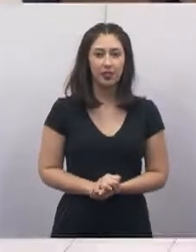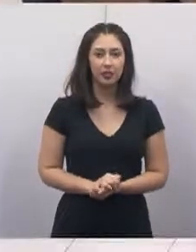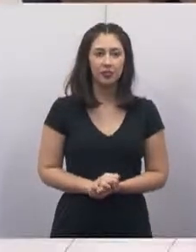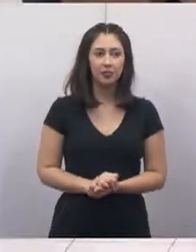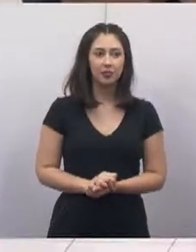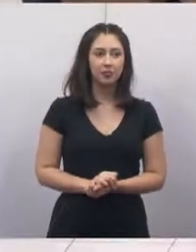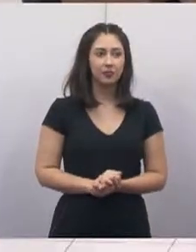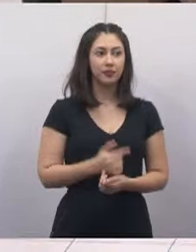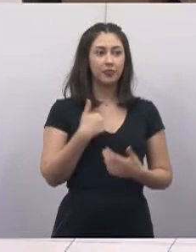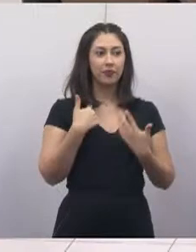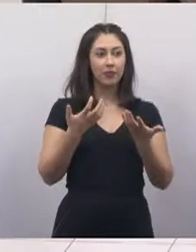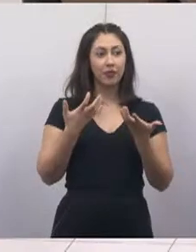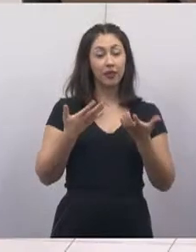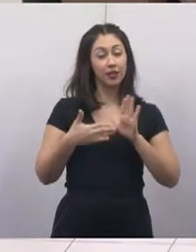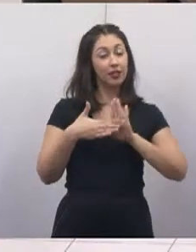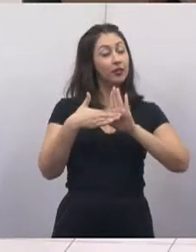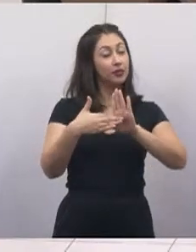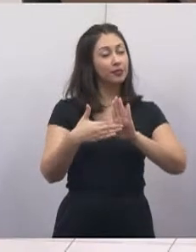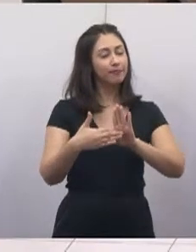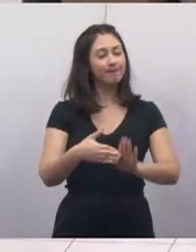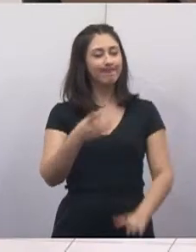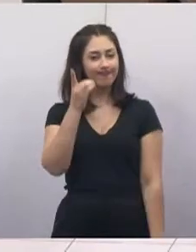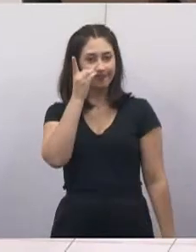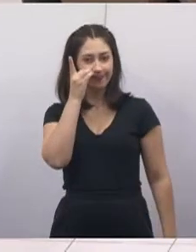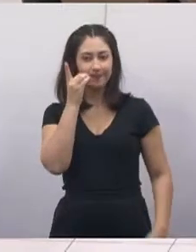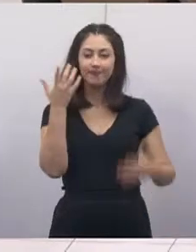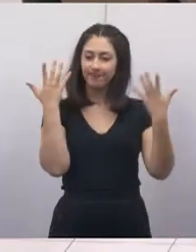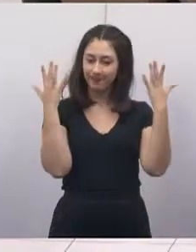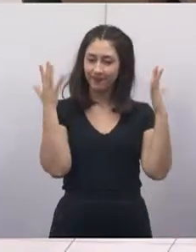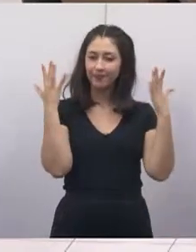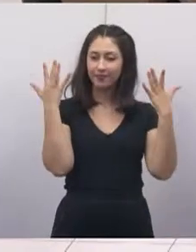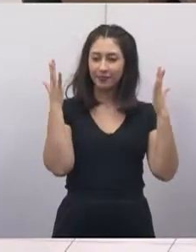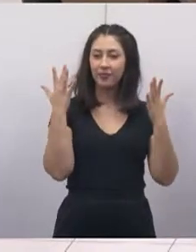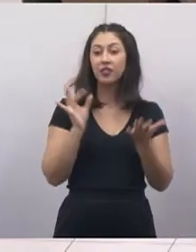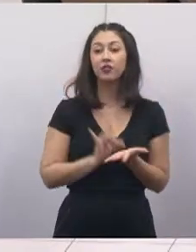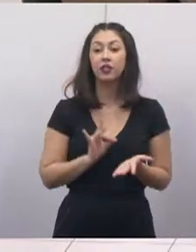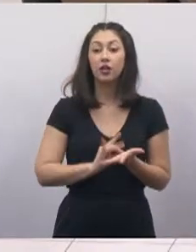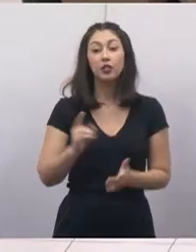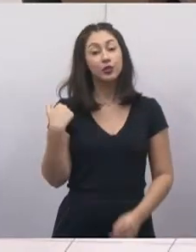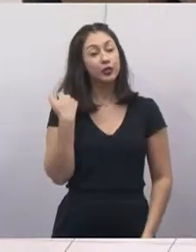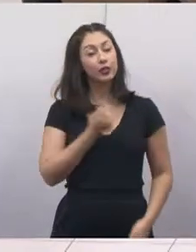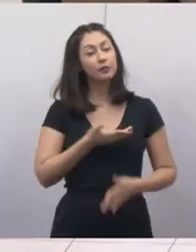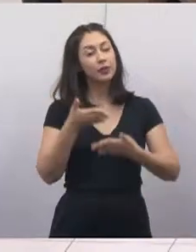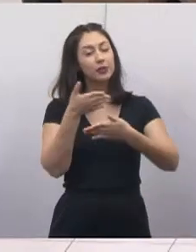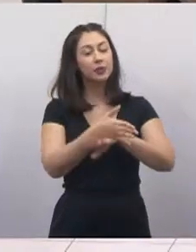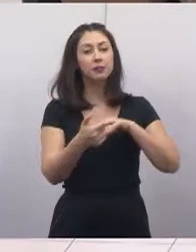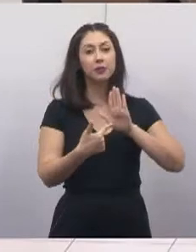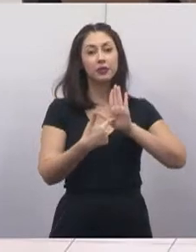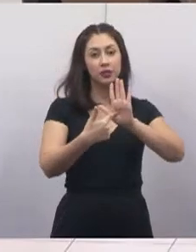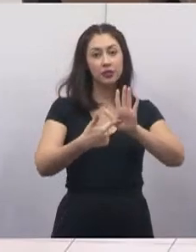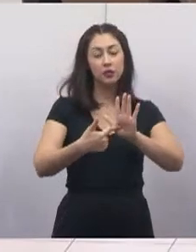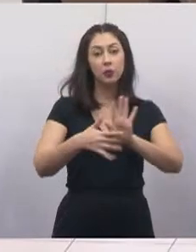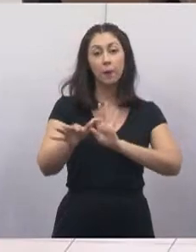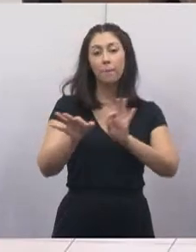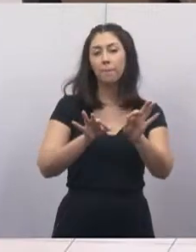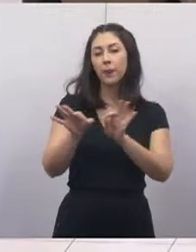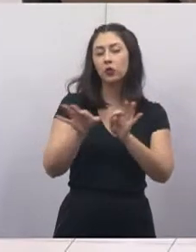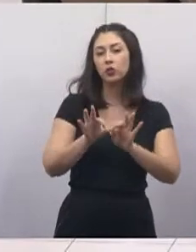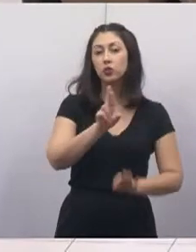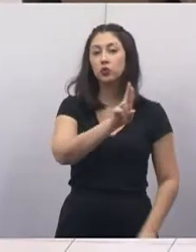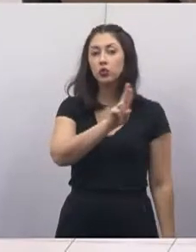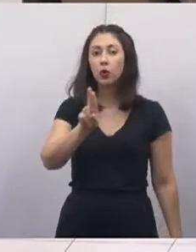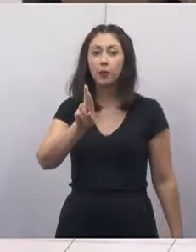Eu quero contribuir também, parabéns, Dude, por lembrar disso aí. Nós participamos ali da apresentação do projeto Renova